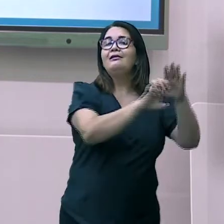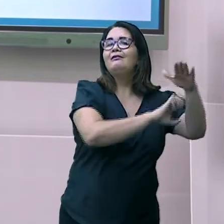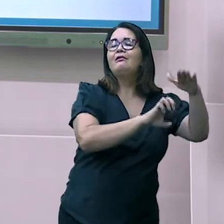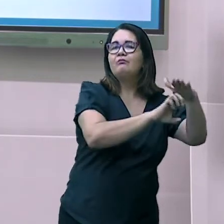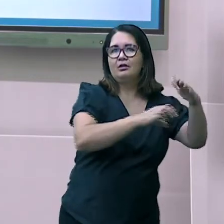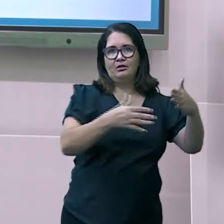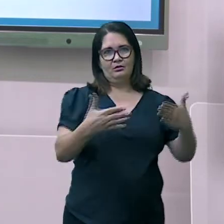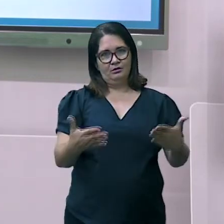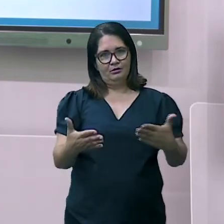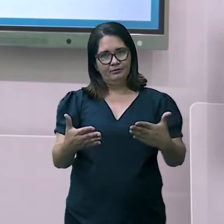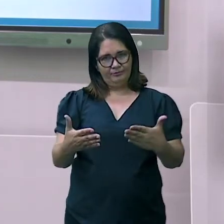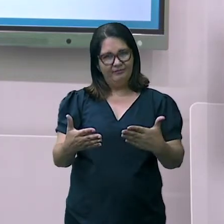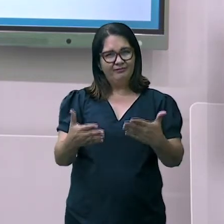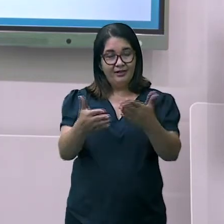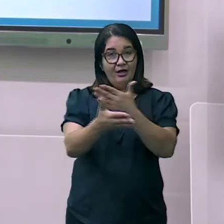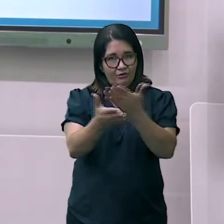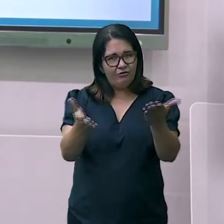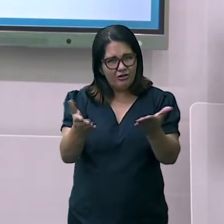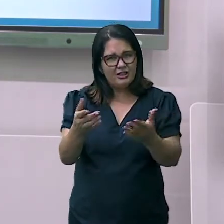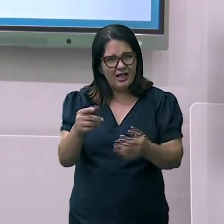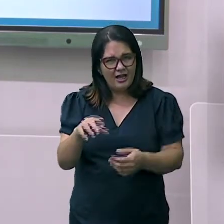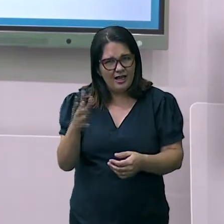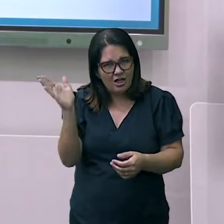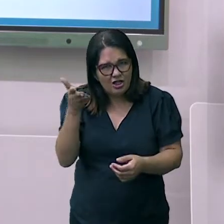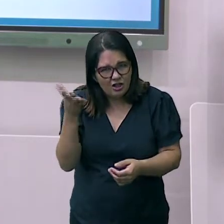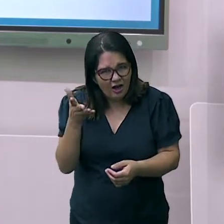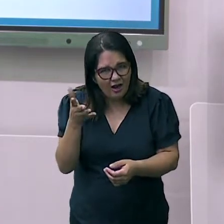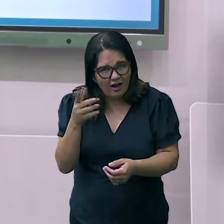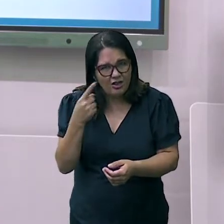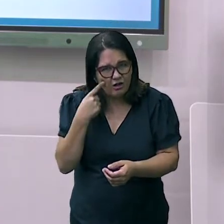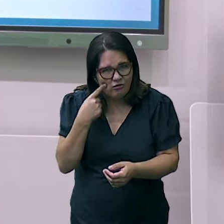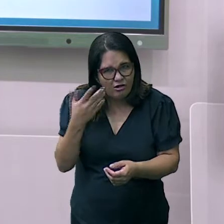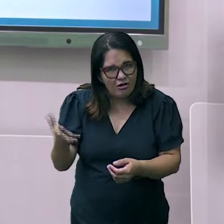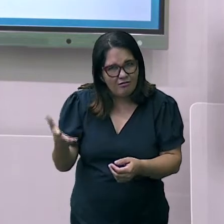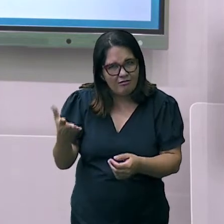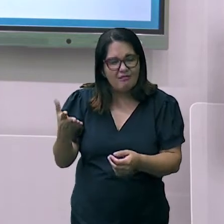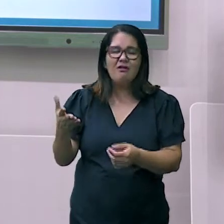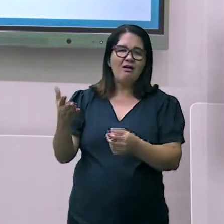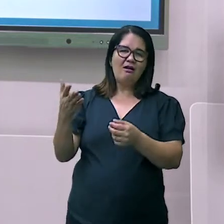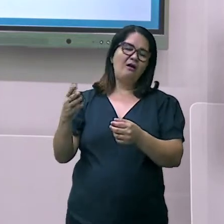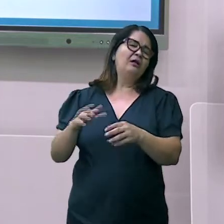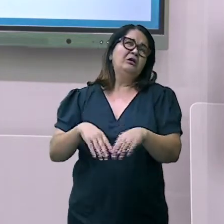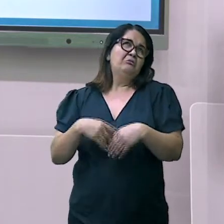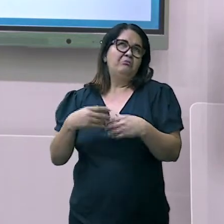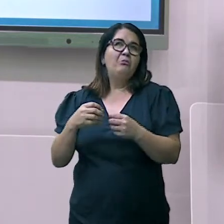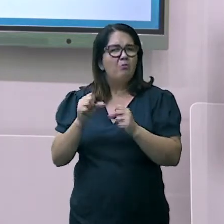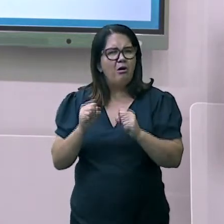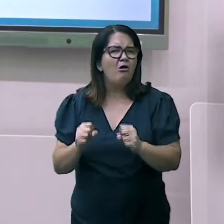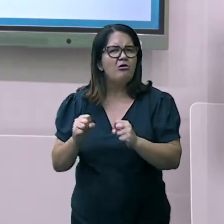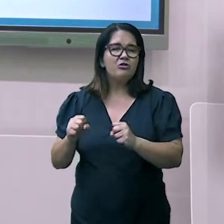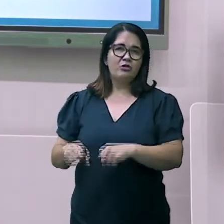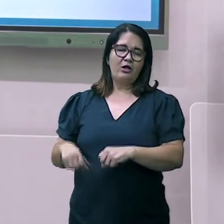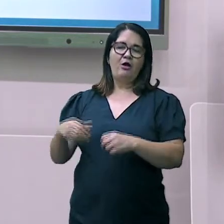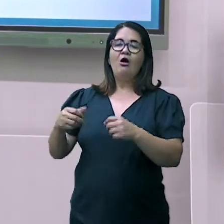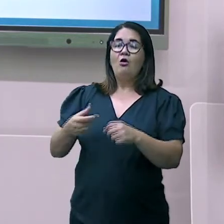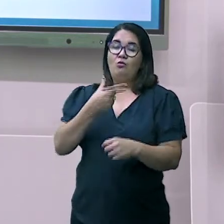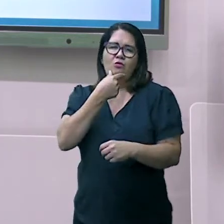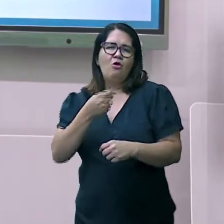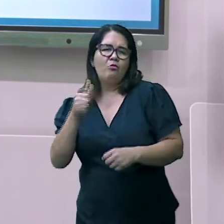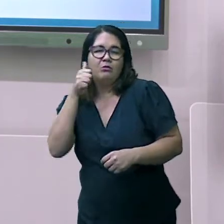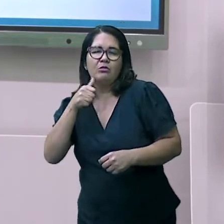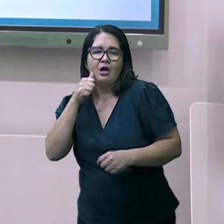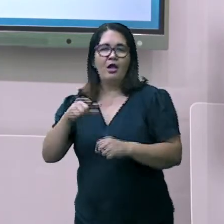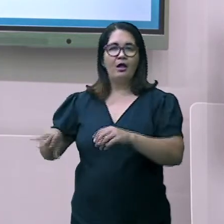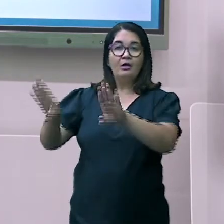porta alguma pessoa vendendo algum tipo de mercadoria? Às vezes uma vassoura, um pano de